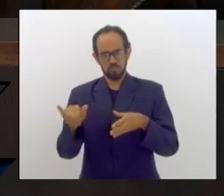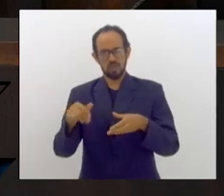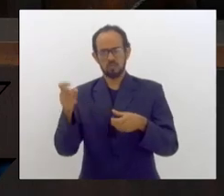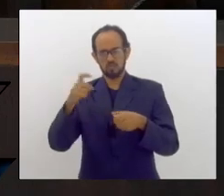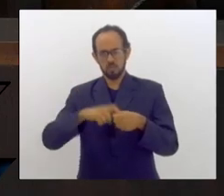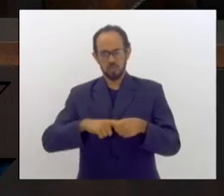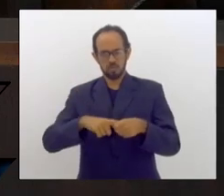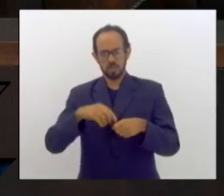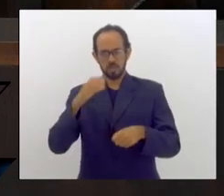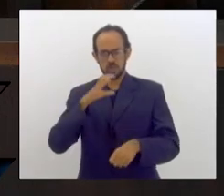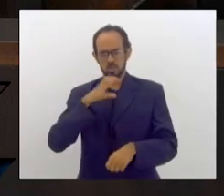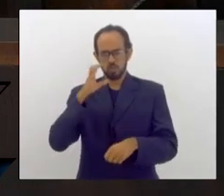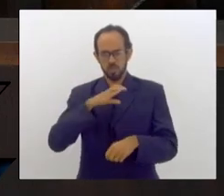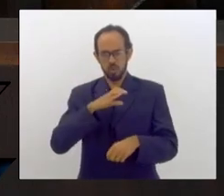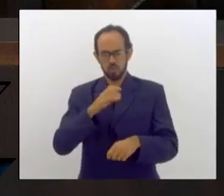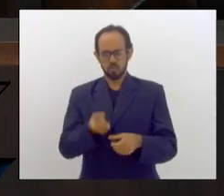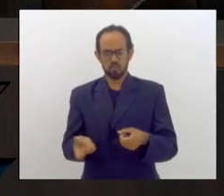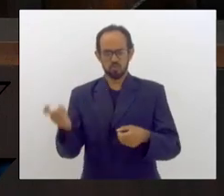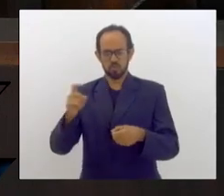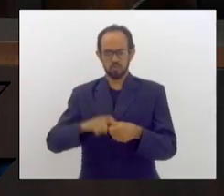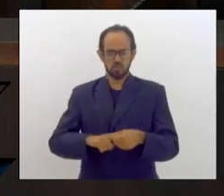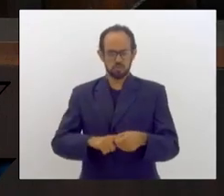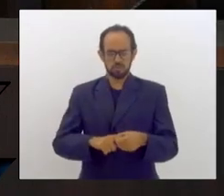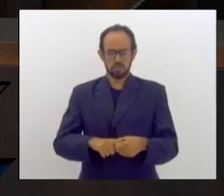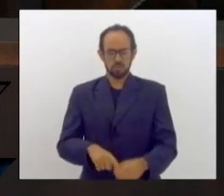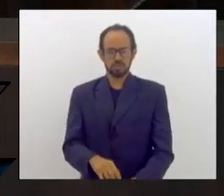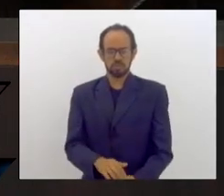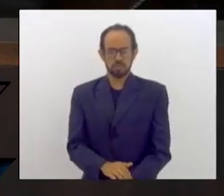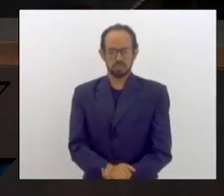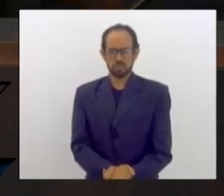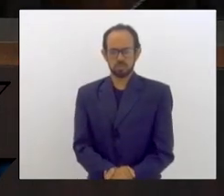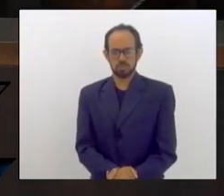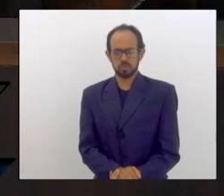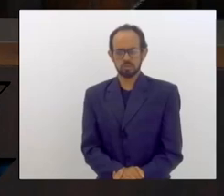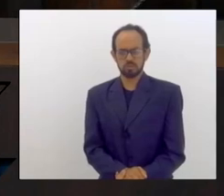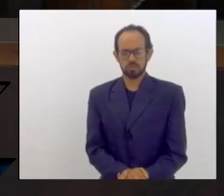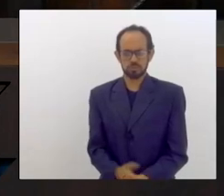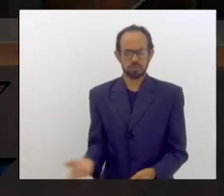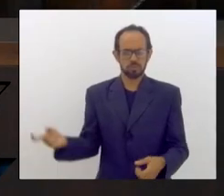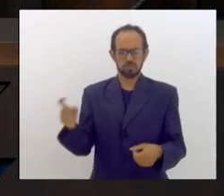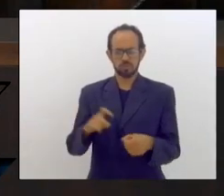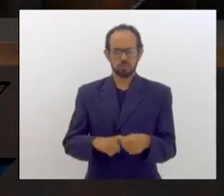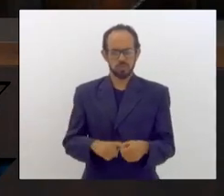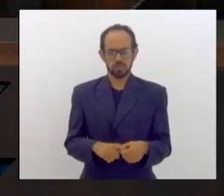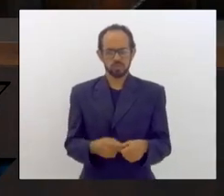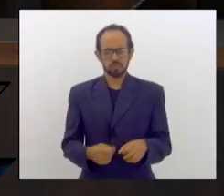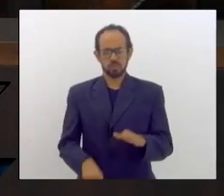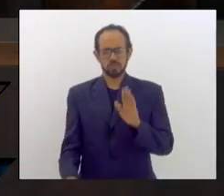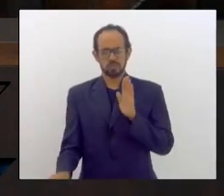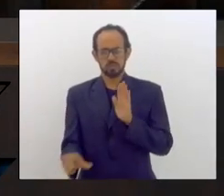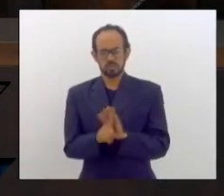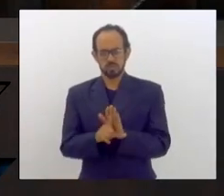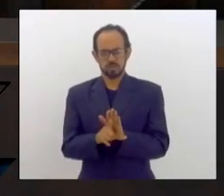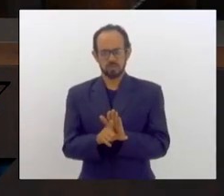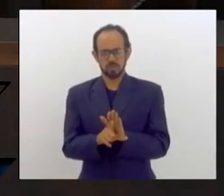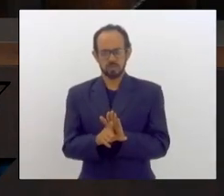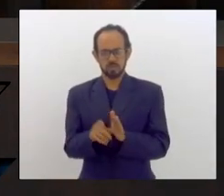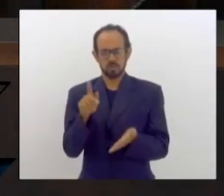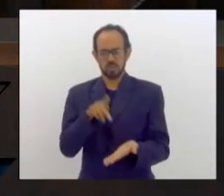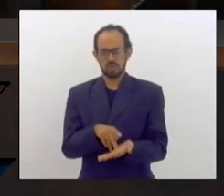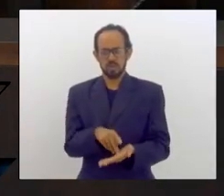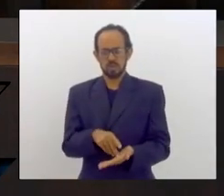breve celeridade volte a pauta dessa casa, vote, vire lei efetiva com